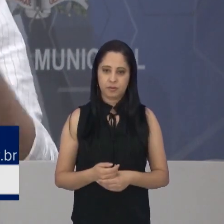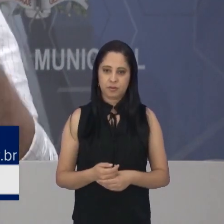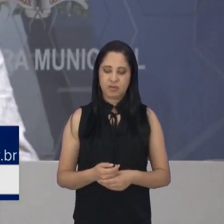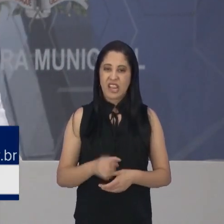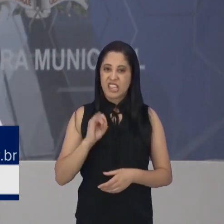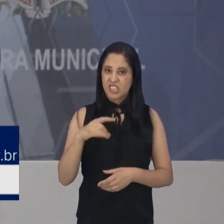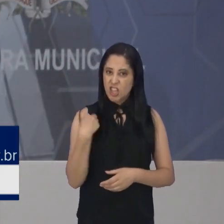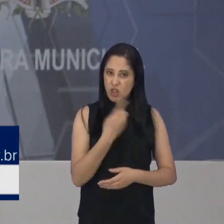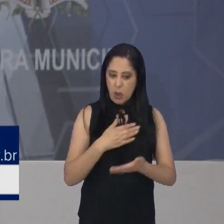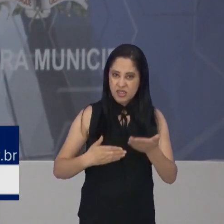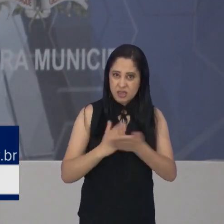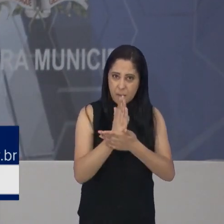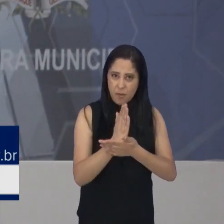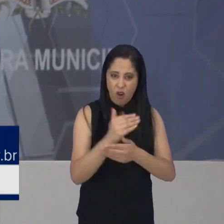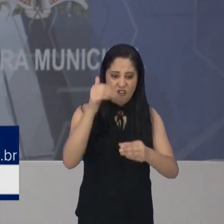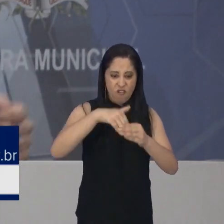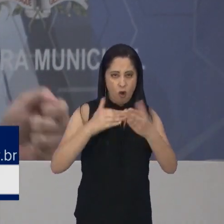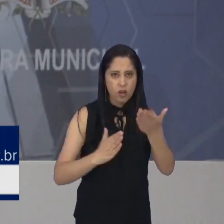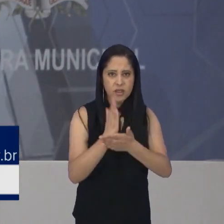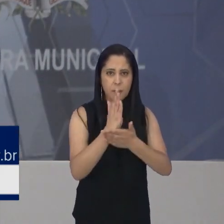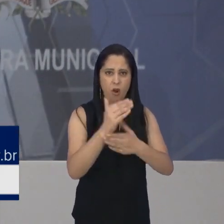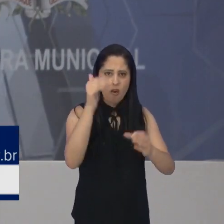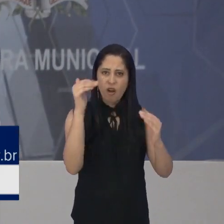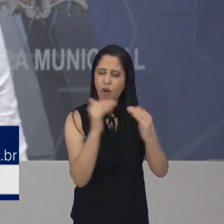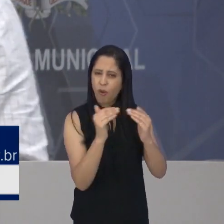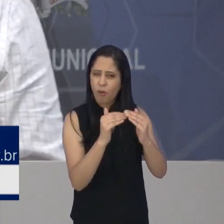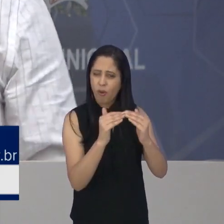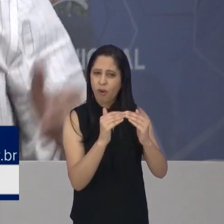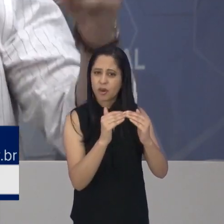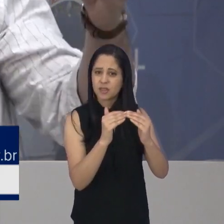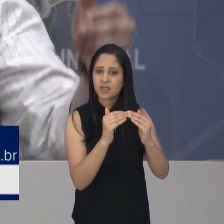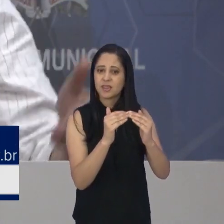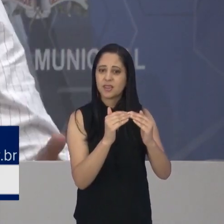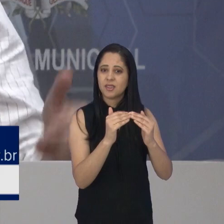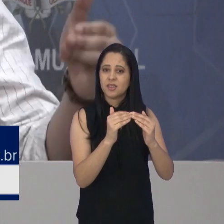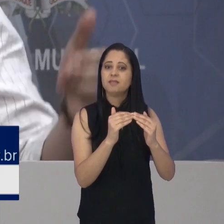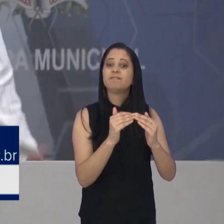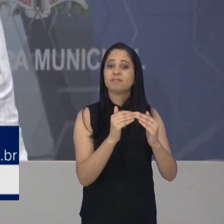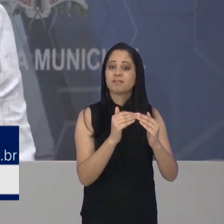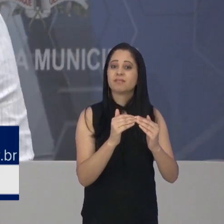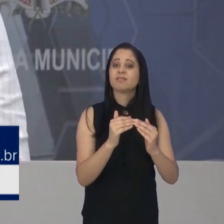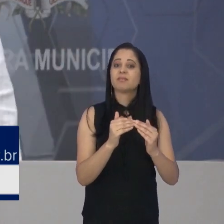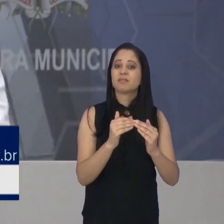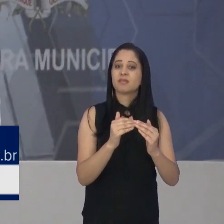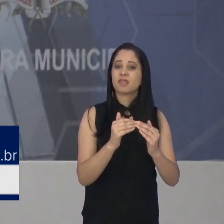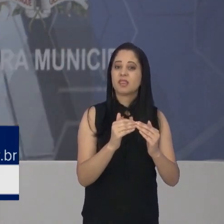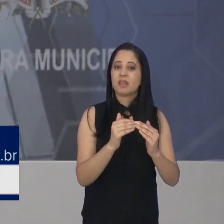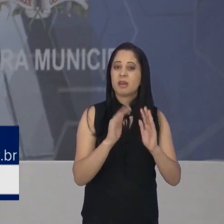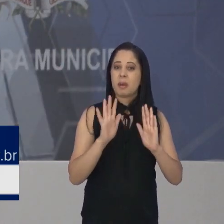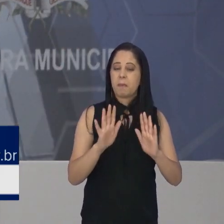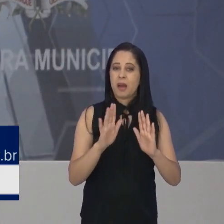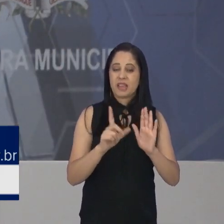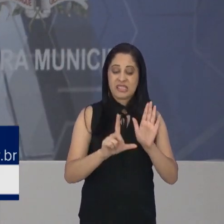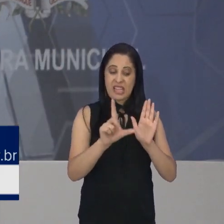nós aprovarmos isso, votarmos a favor de um ato claramente legal, sem respaldo na legislação municipal,